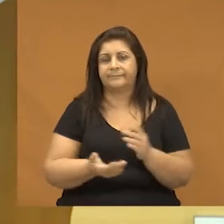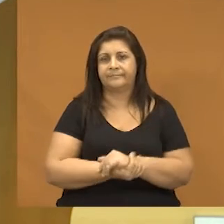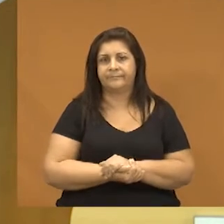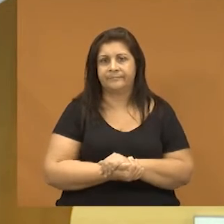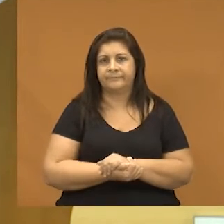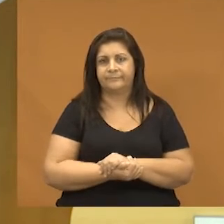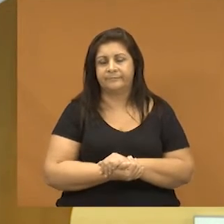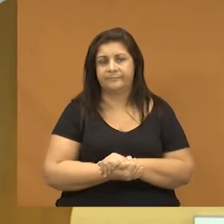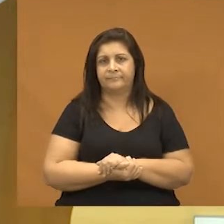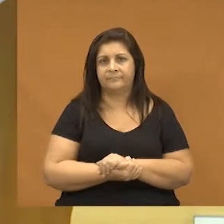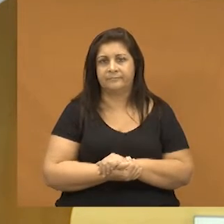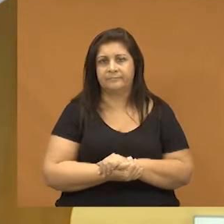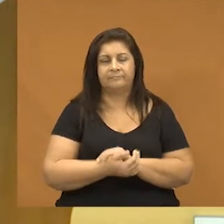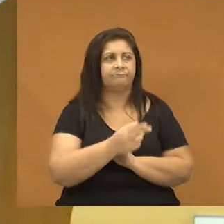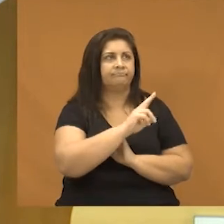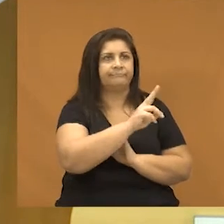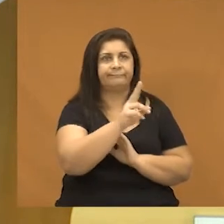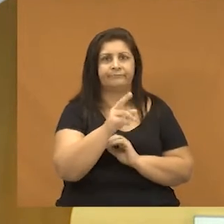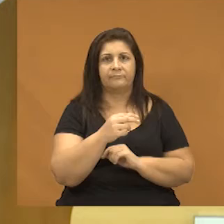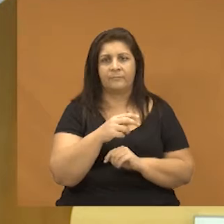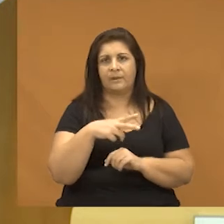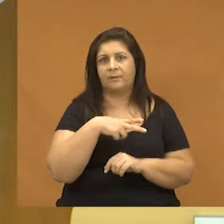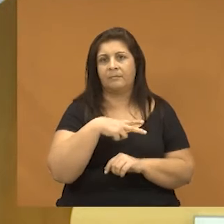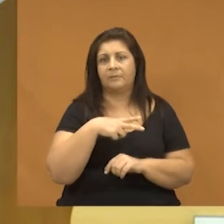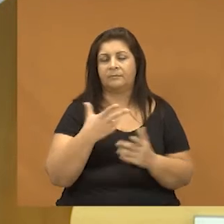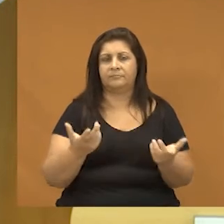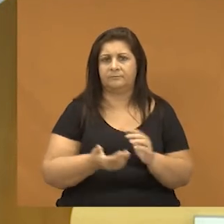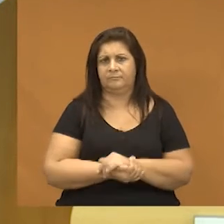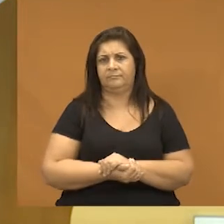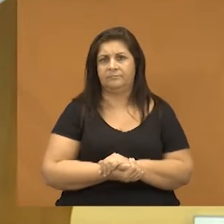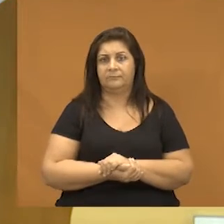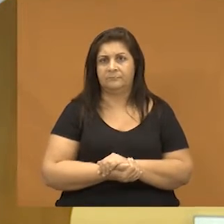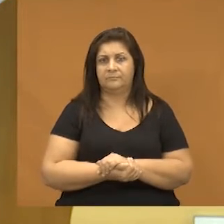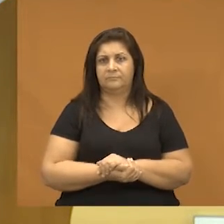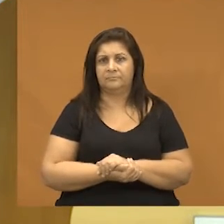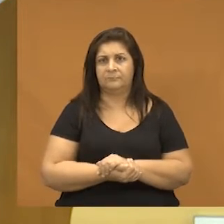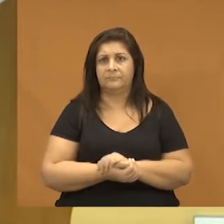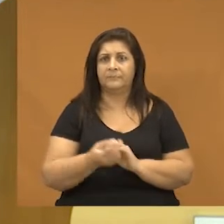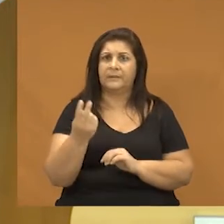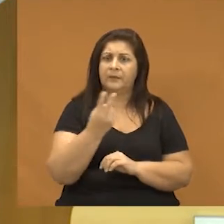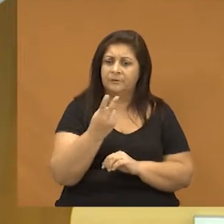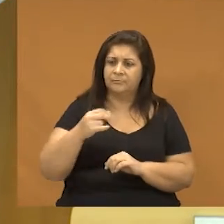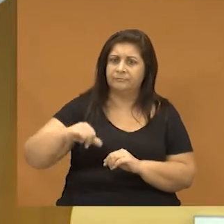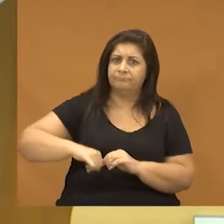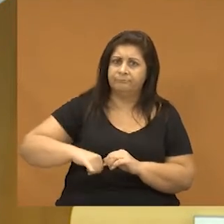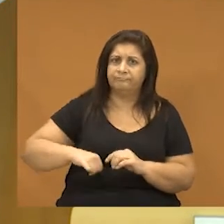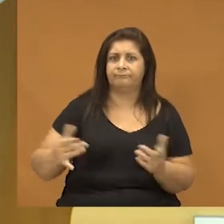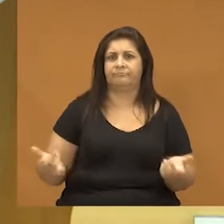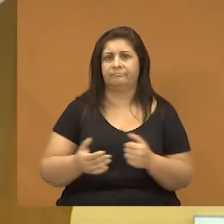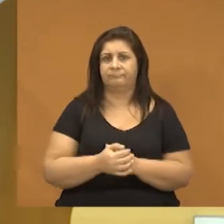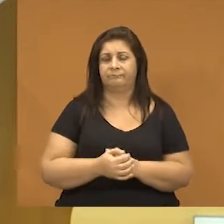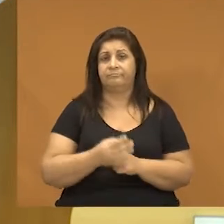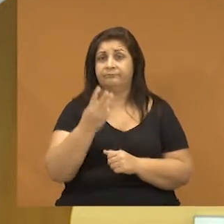Hospital Policrim, ou para o Alvorada. Ele tem 2 sofrimentos,